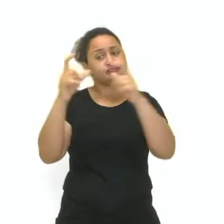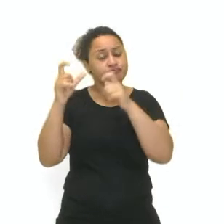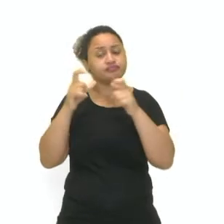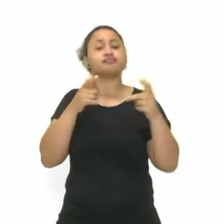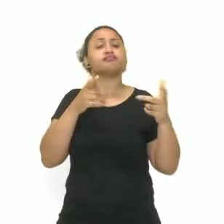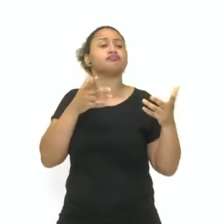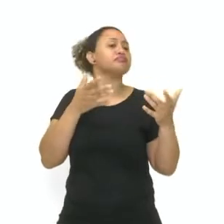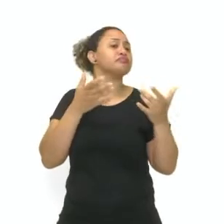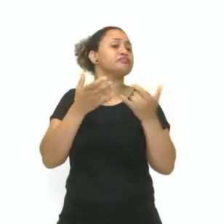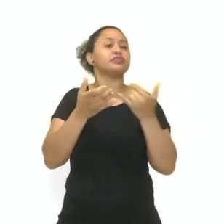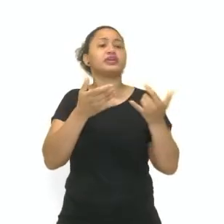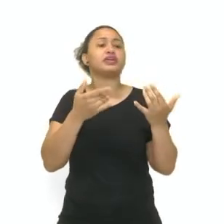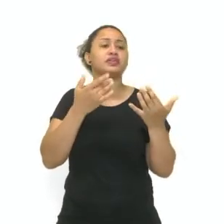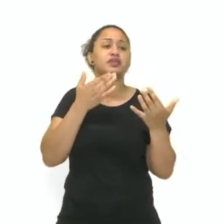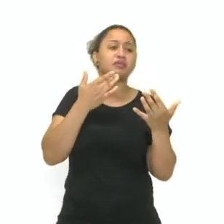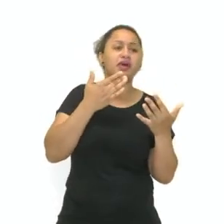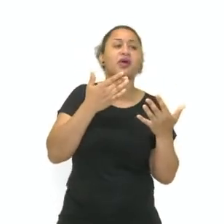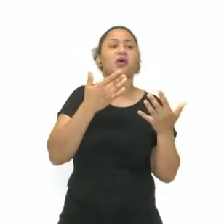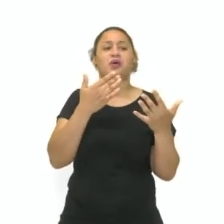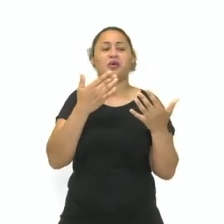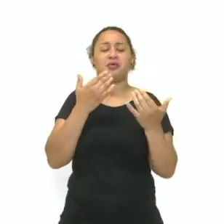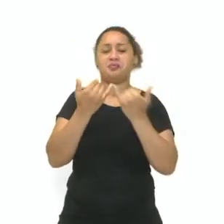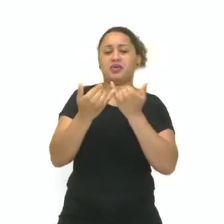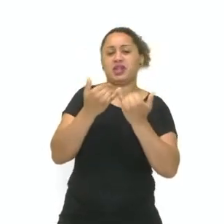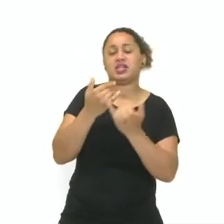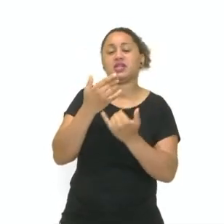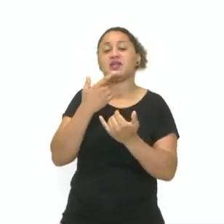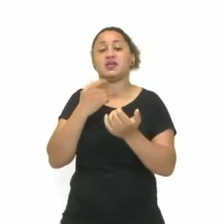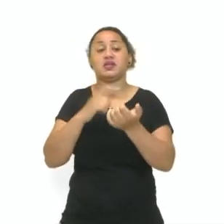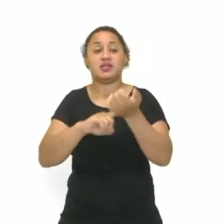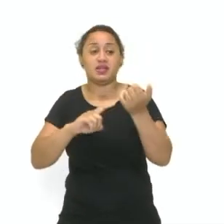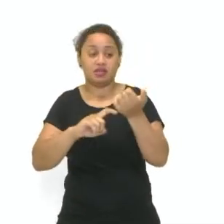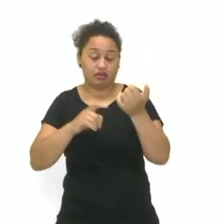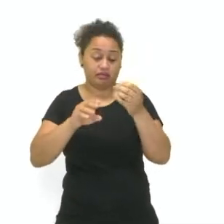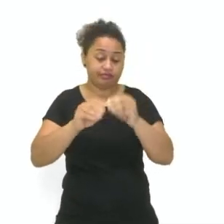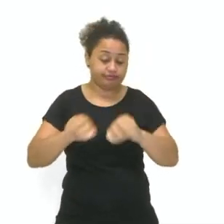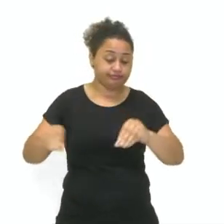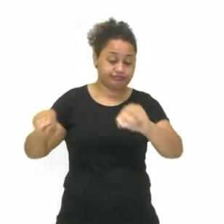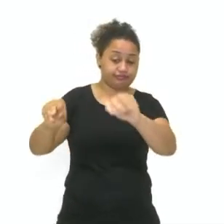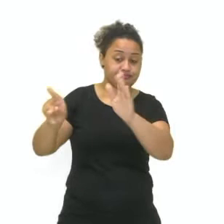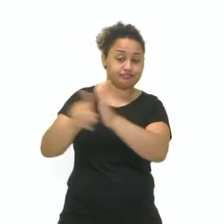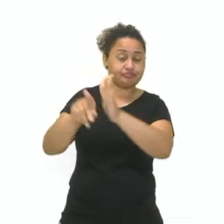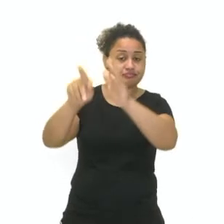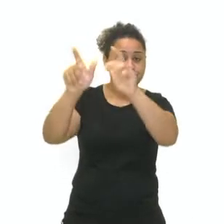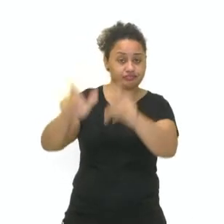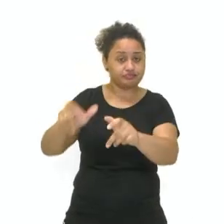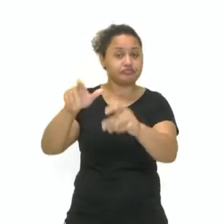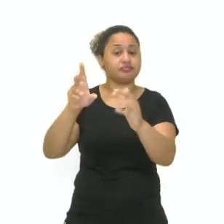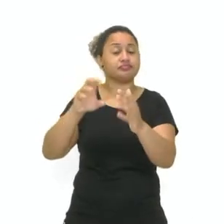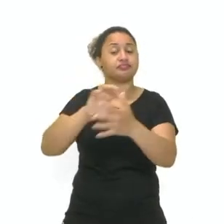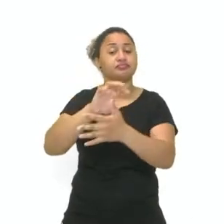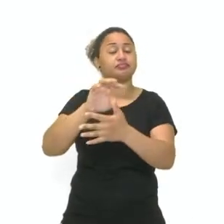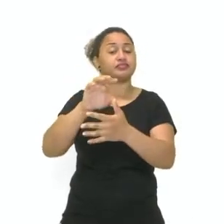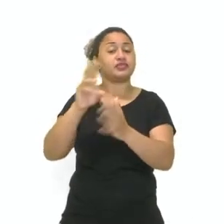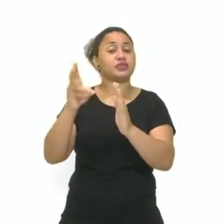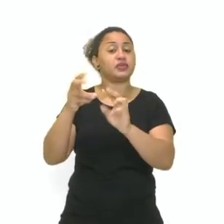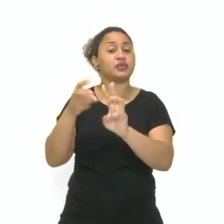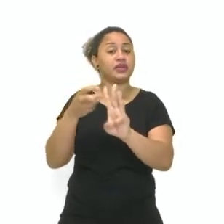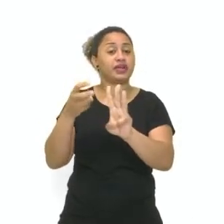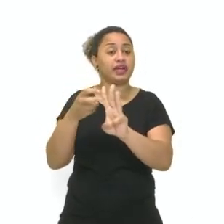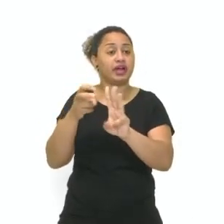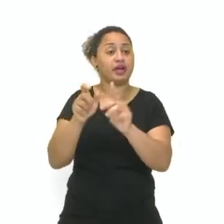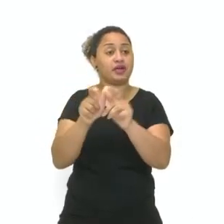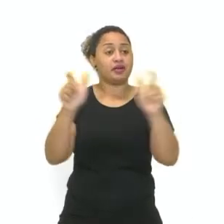apropriados à cor de sangue. Quando se sabe a terra reservada aos indígenas, a maior do país, portanto, a